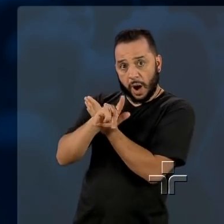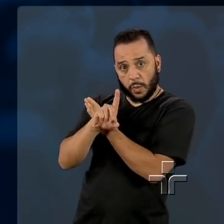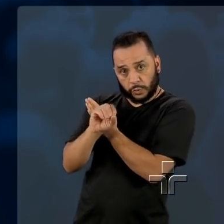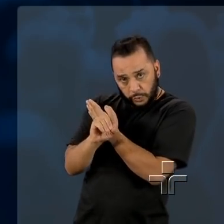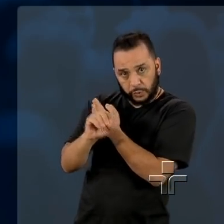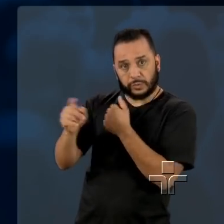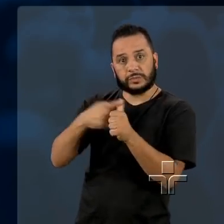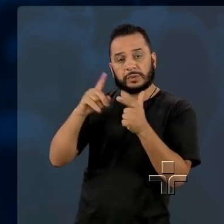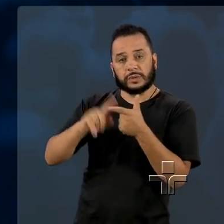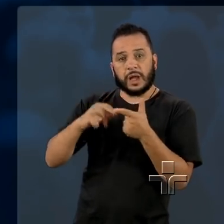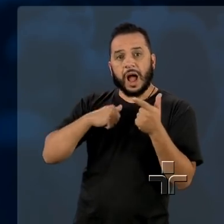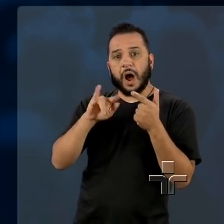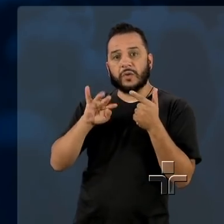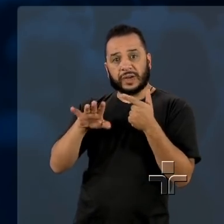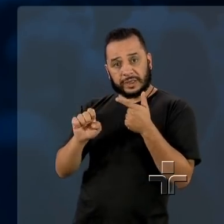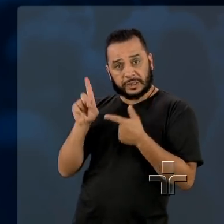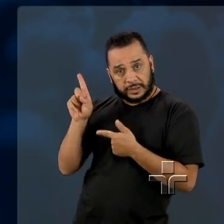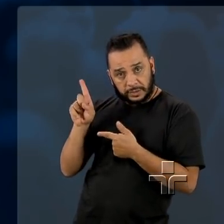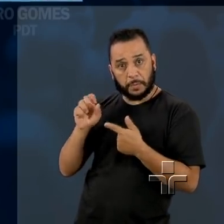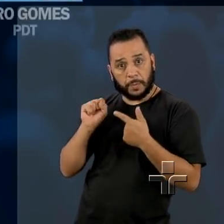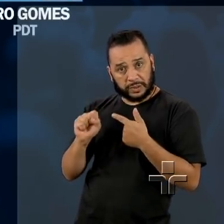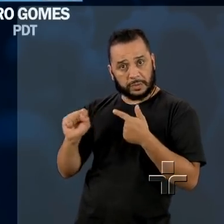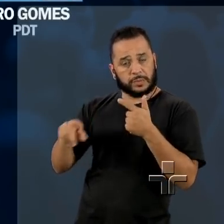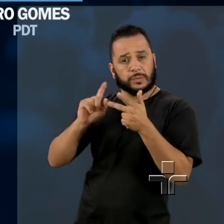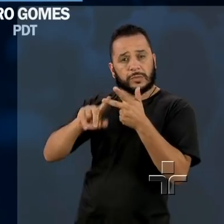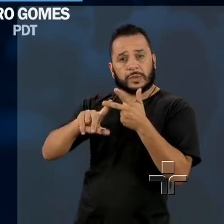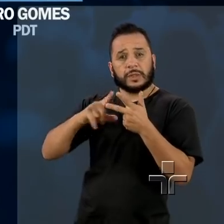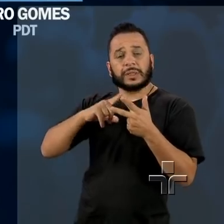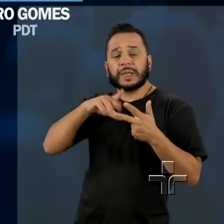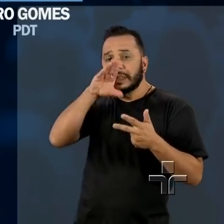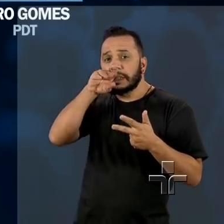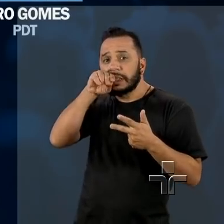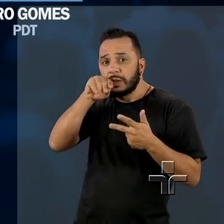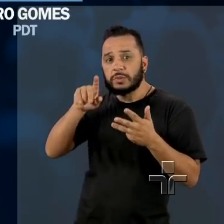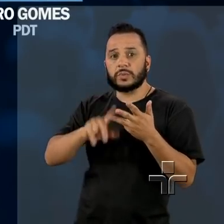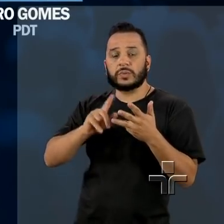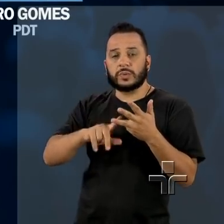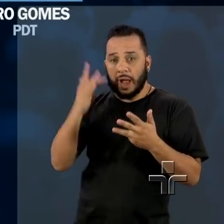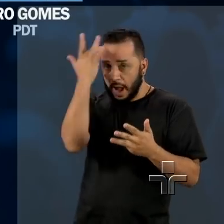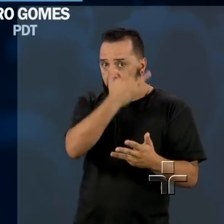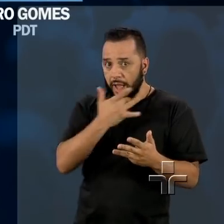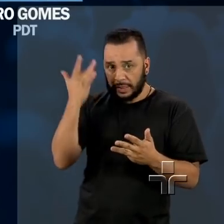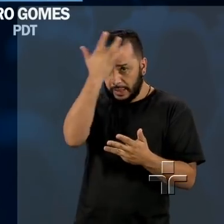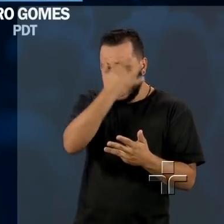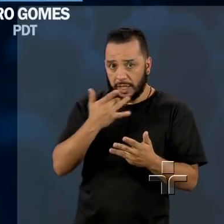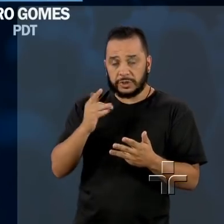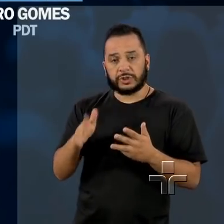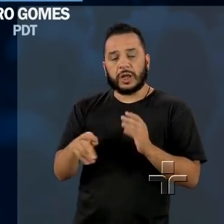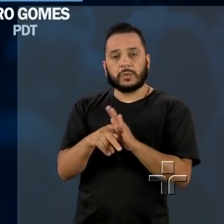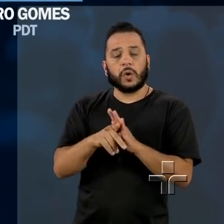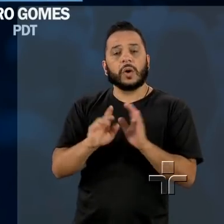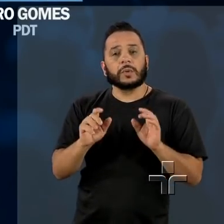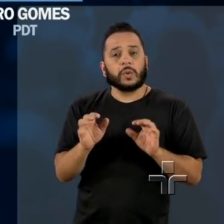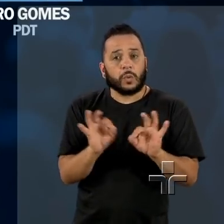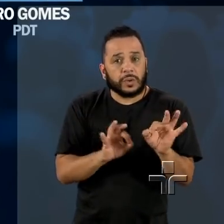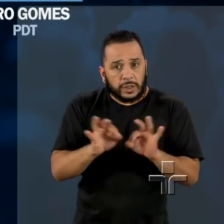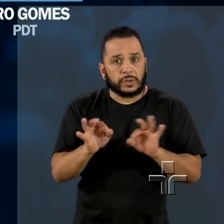oficial. No país da Copa, nossa repórter encontra um sebo com livros de autores